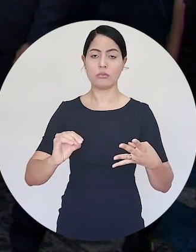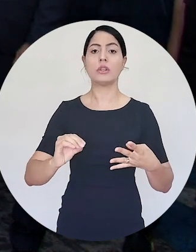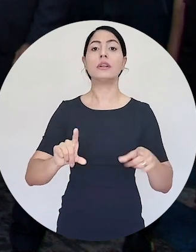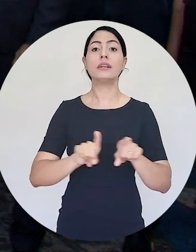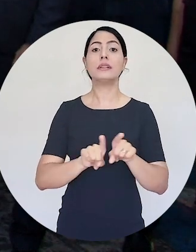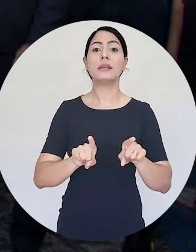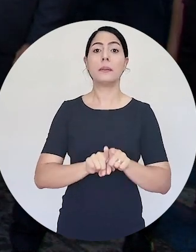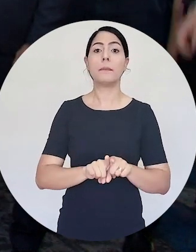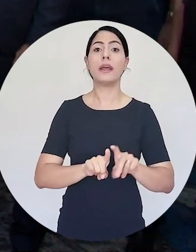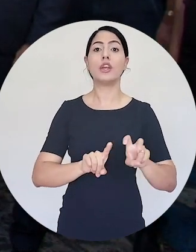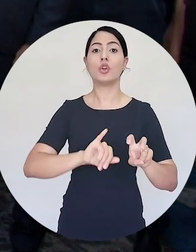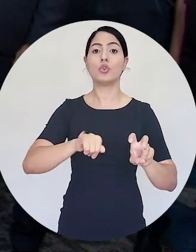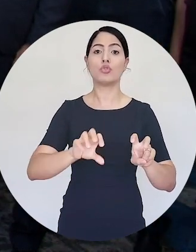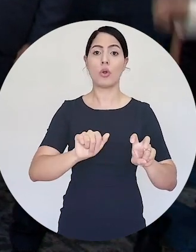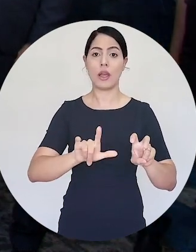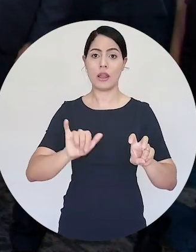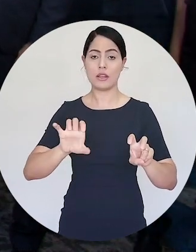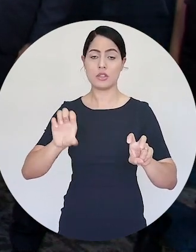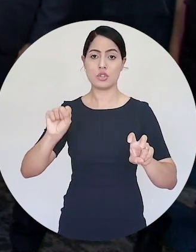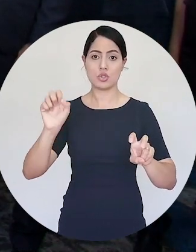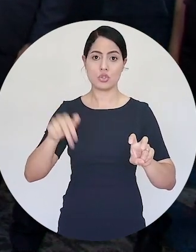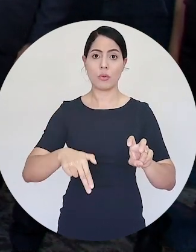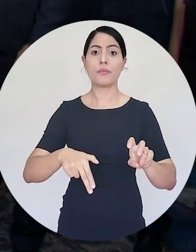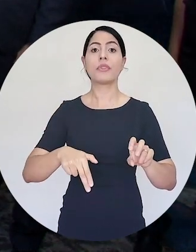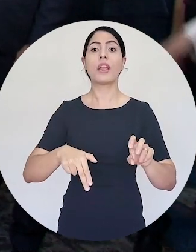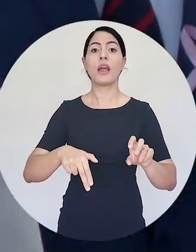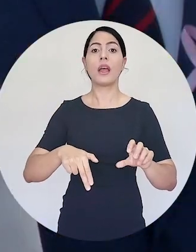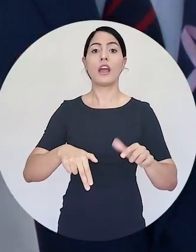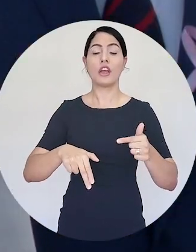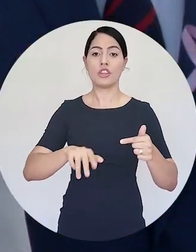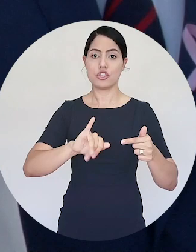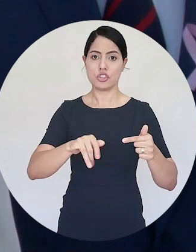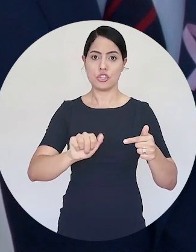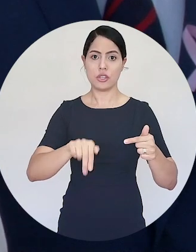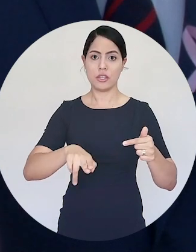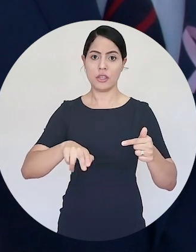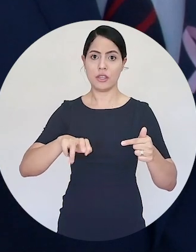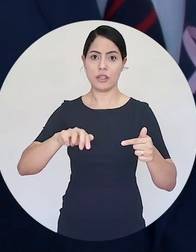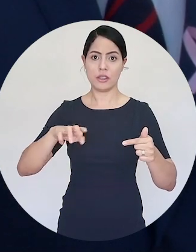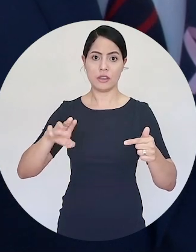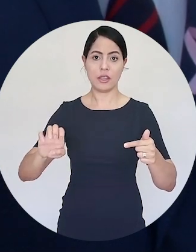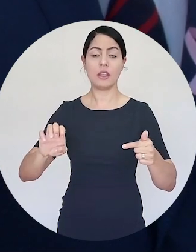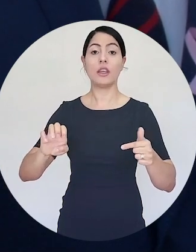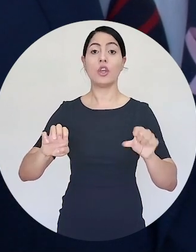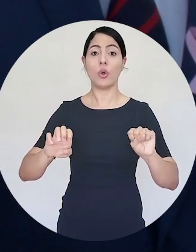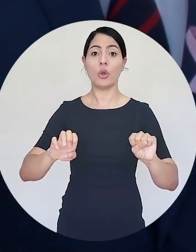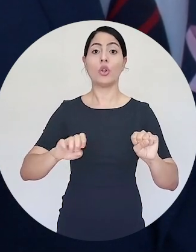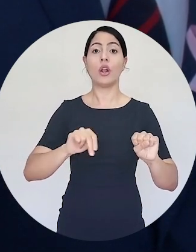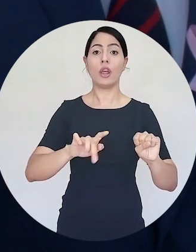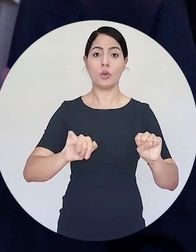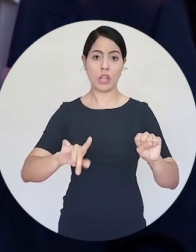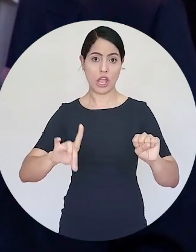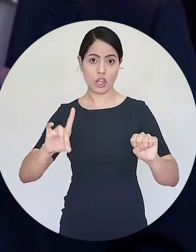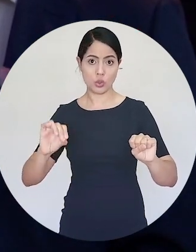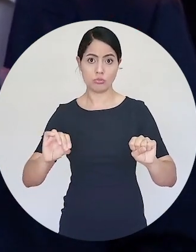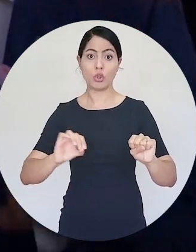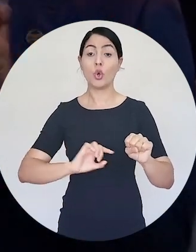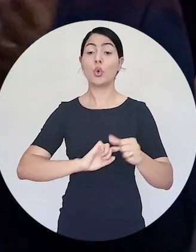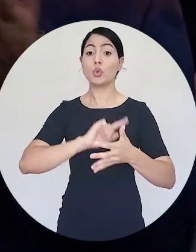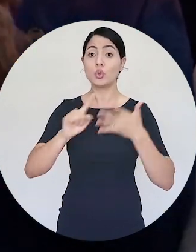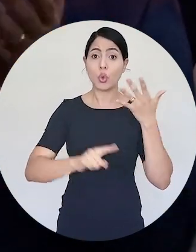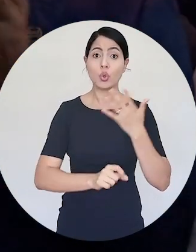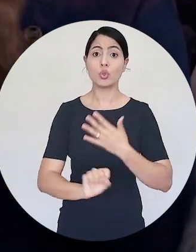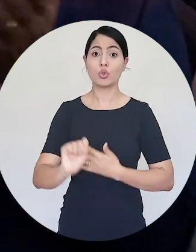Ítalo Augusto Dantas Vasconcelos, Joalisson Rezende, Jani Milanês e Leonardo Rosas. Durante o